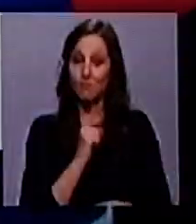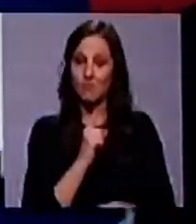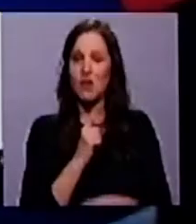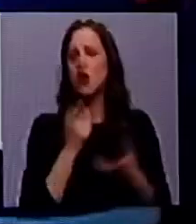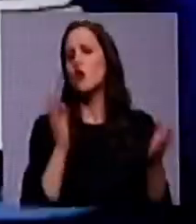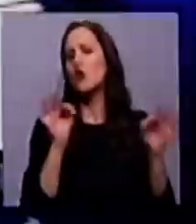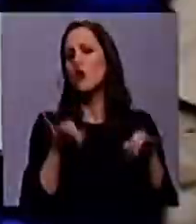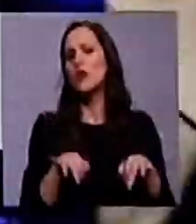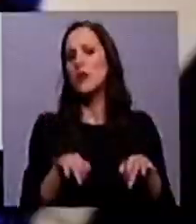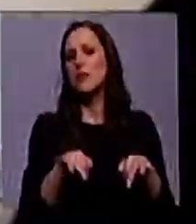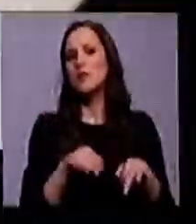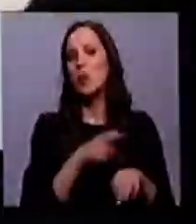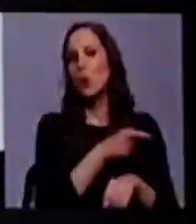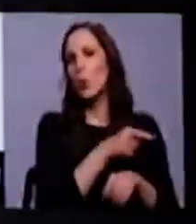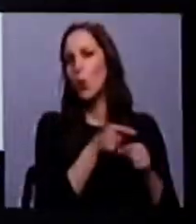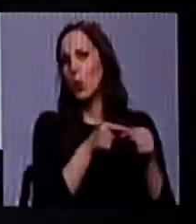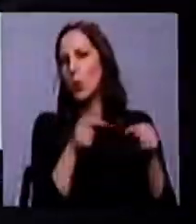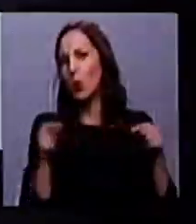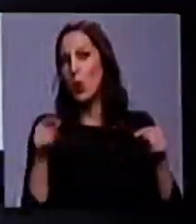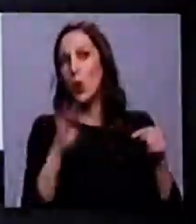contas, passaram 44 anos.